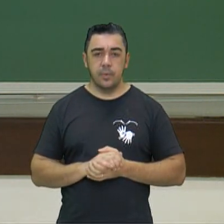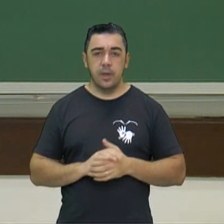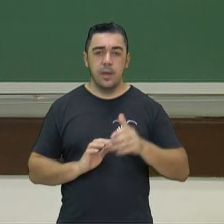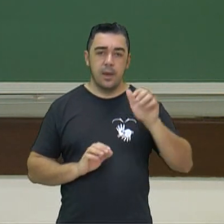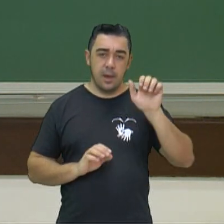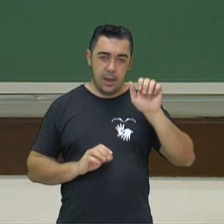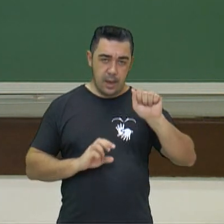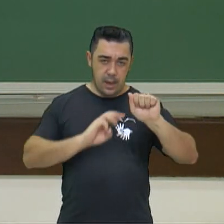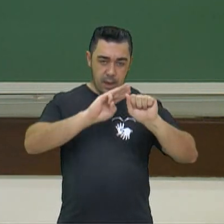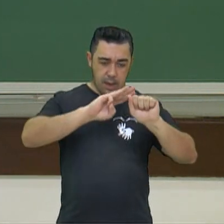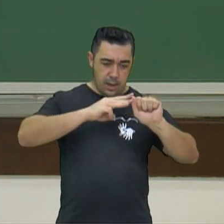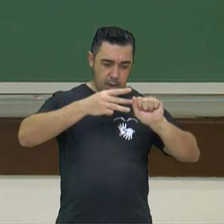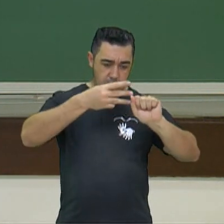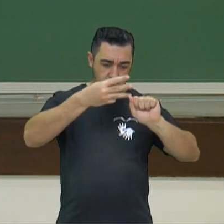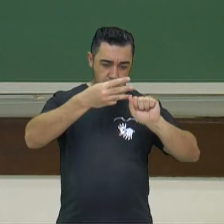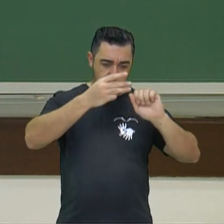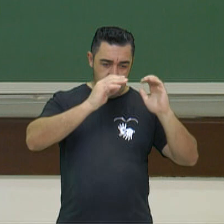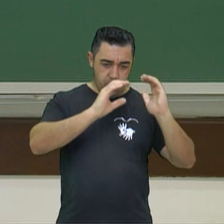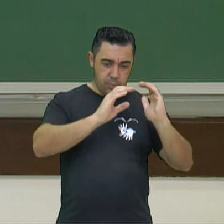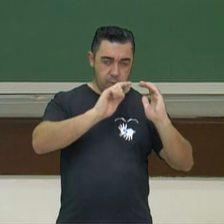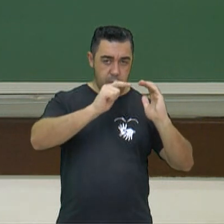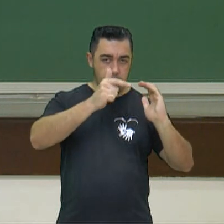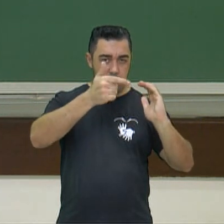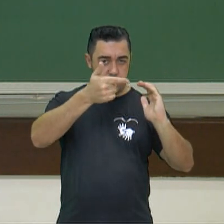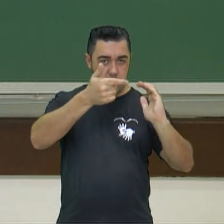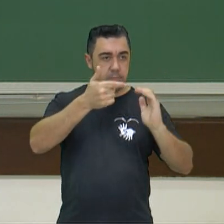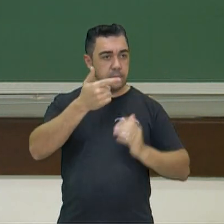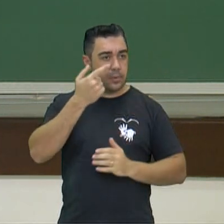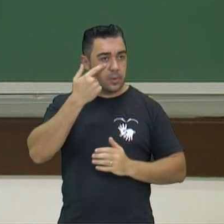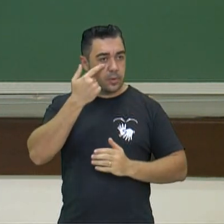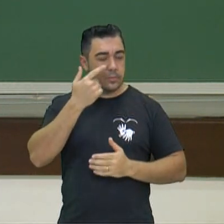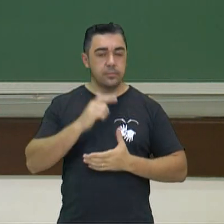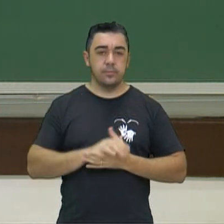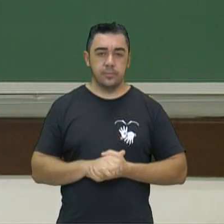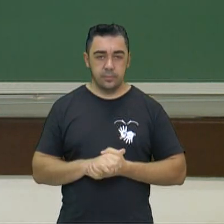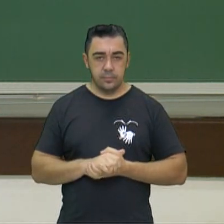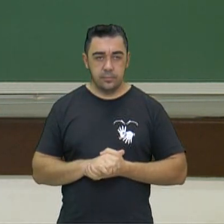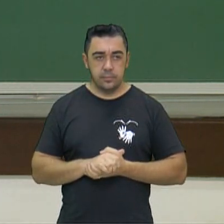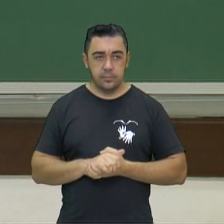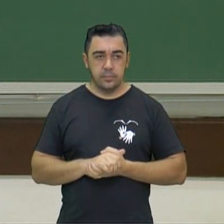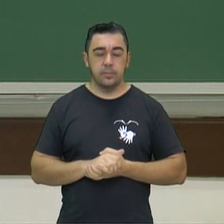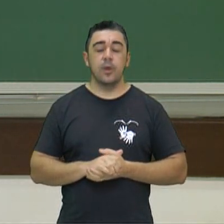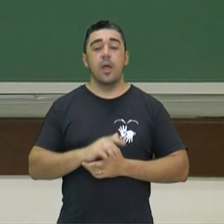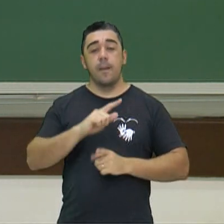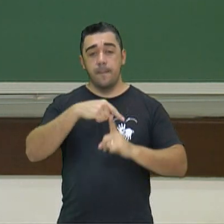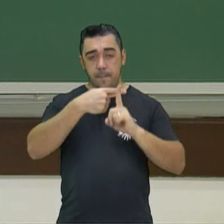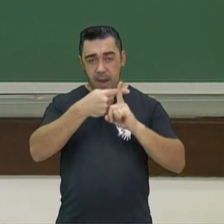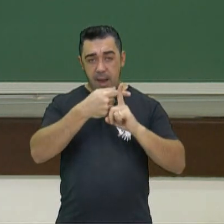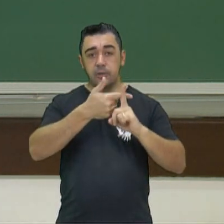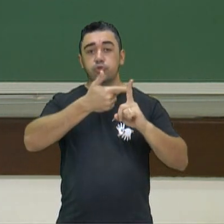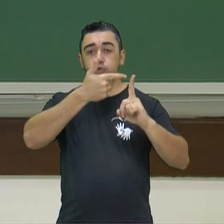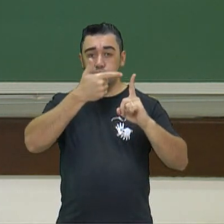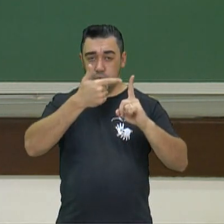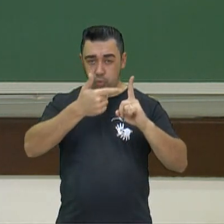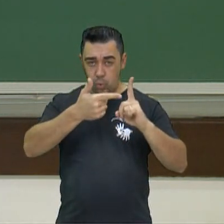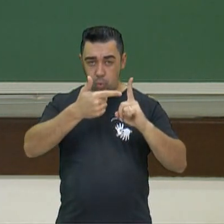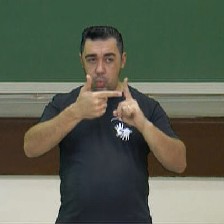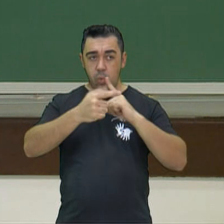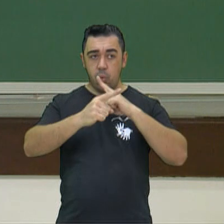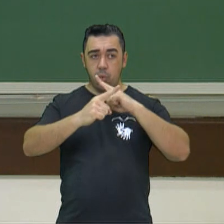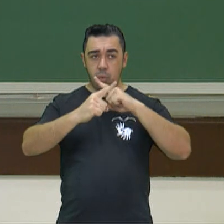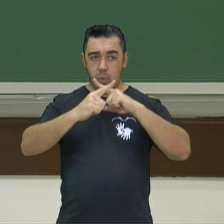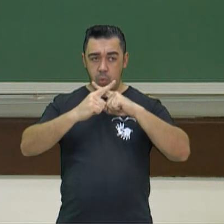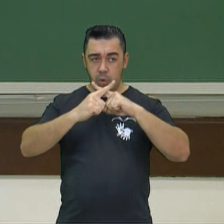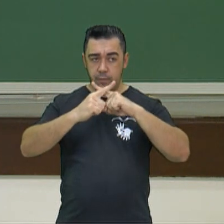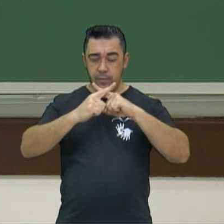termo. Quem que é o primeiro termo? A ao cubo. Então, vou colocar entre parênteses ao quadrado. Mais, porque eu estou